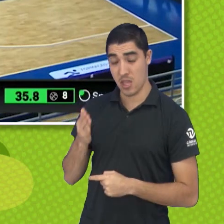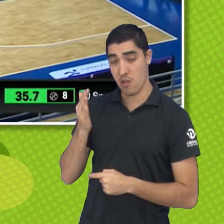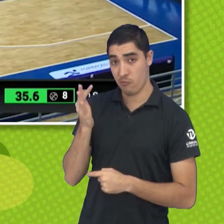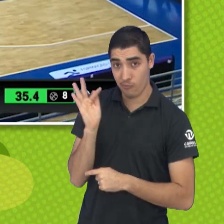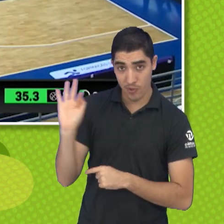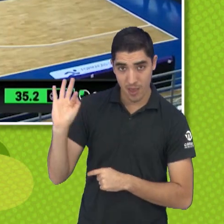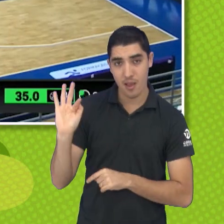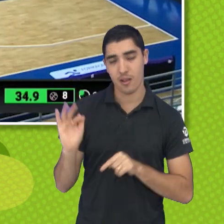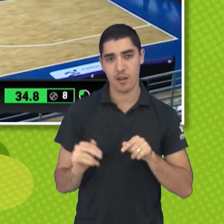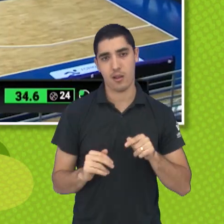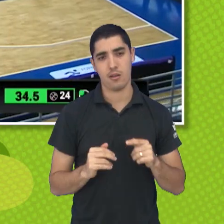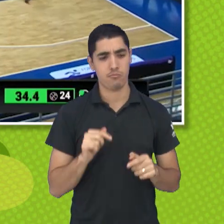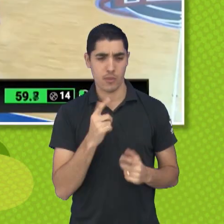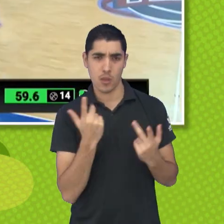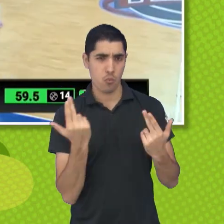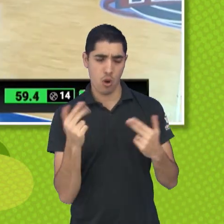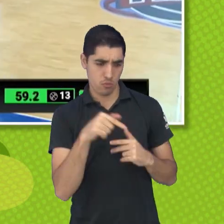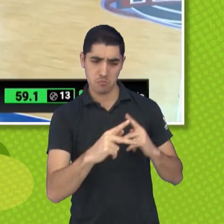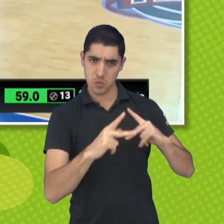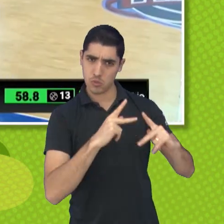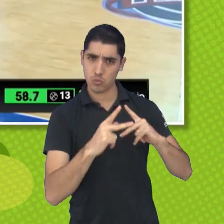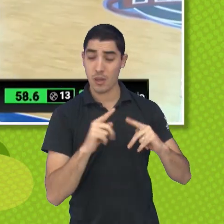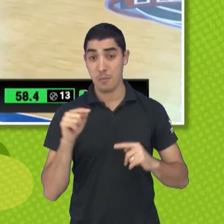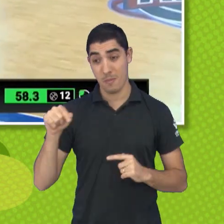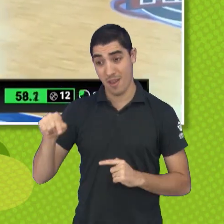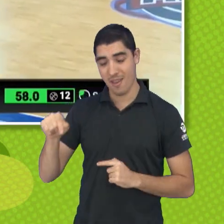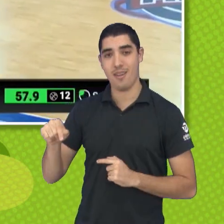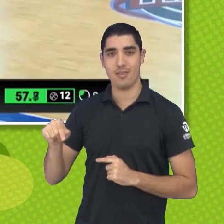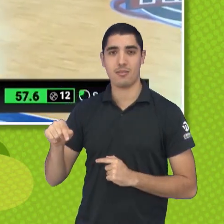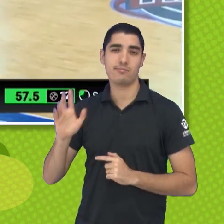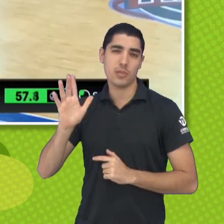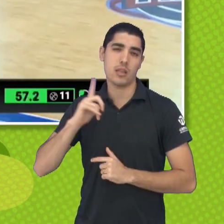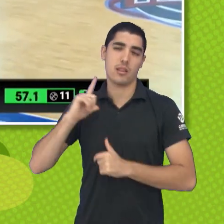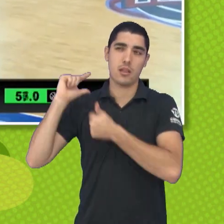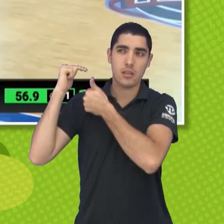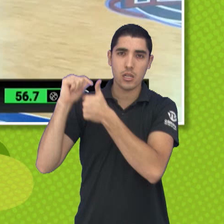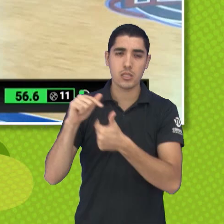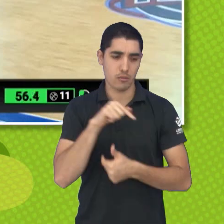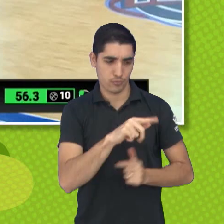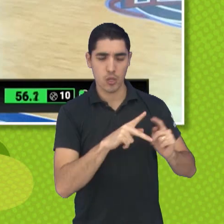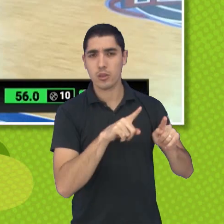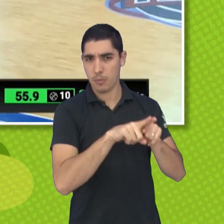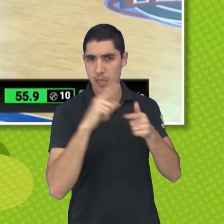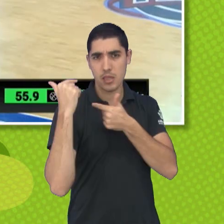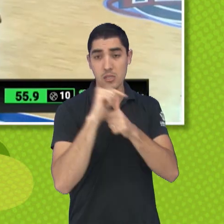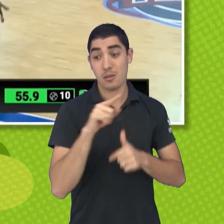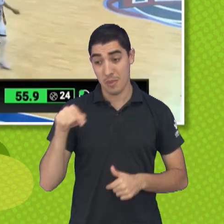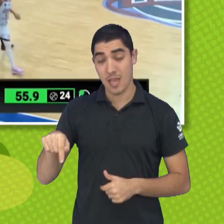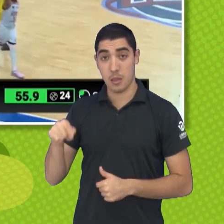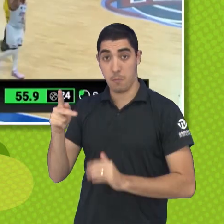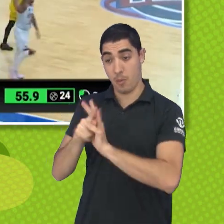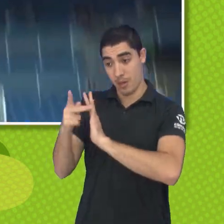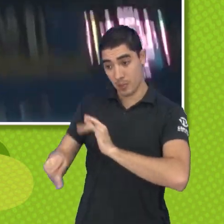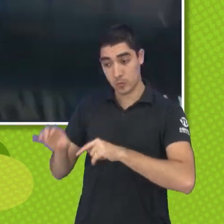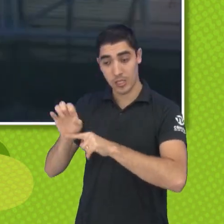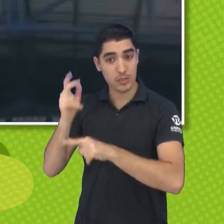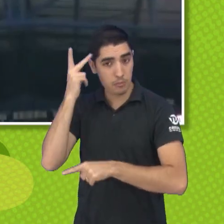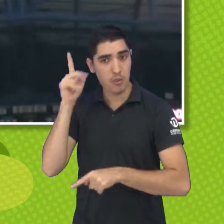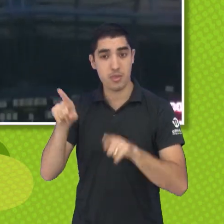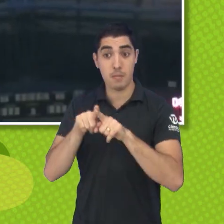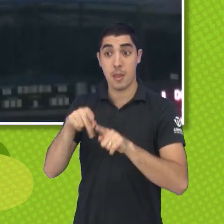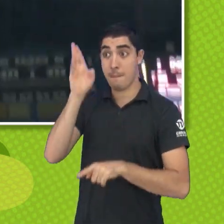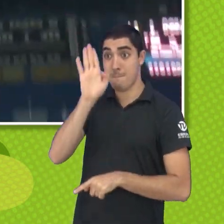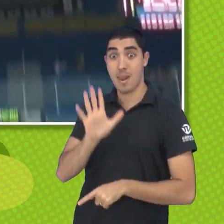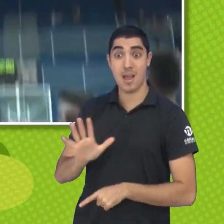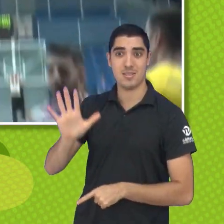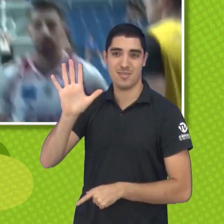São José, mas é um time tem tradição no basquete nacional e também aqui no estado de São Paulo, mas Franca